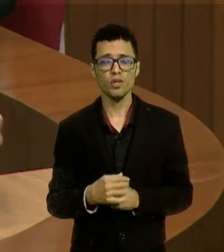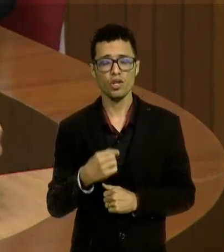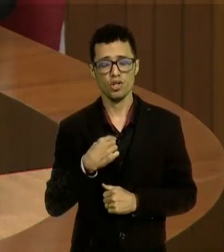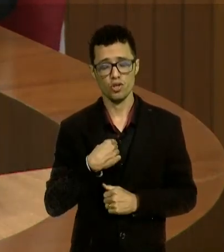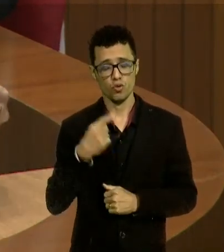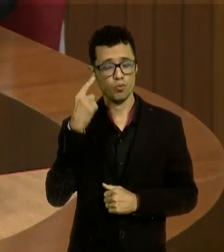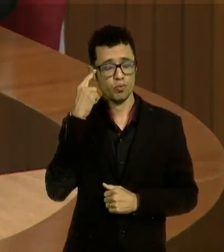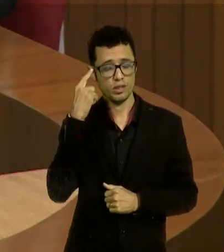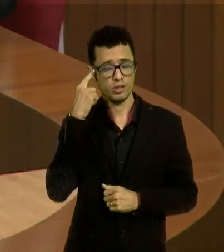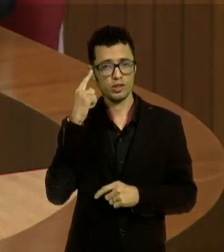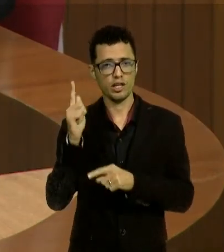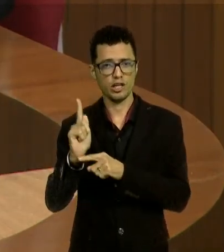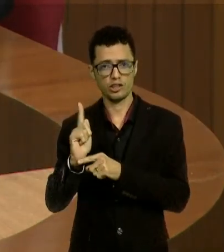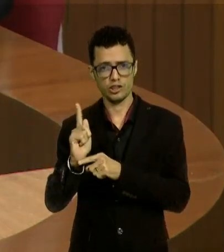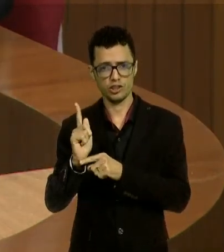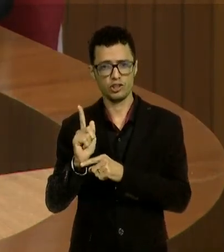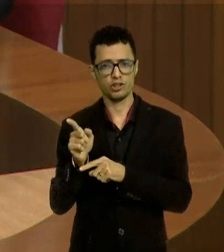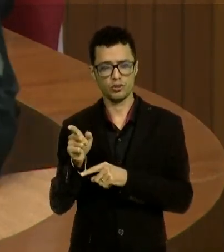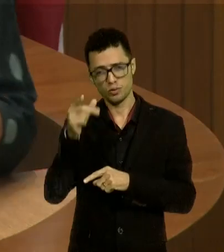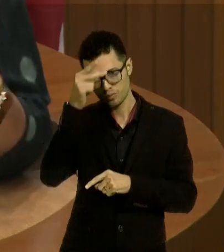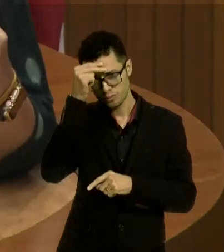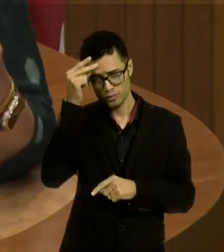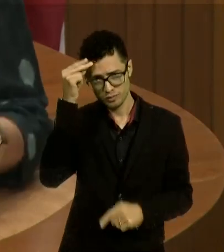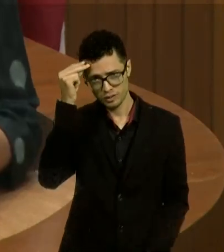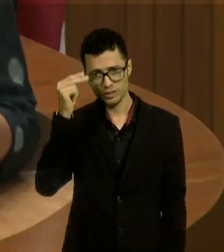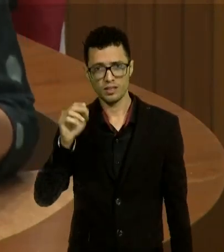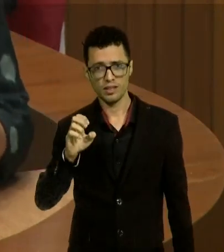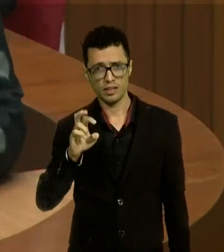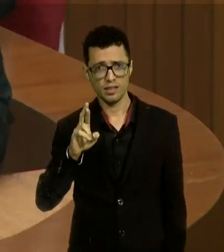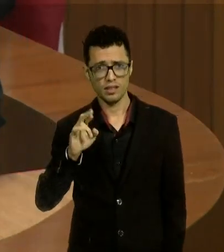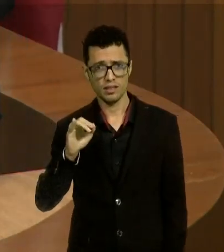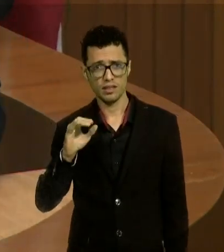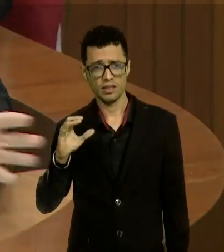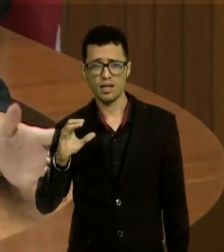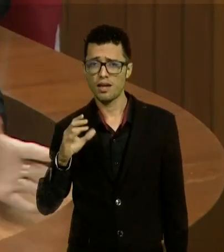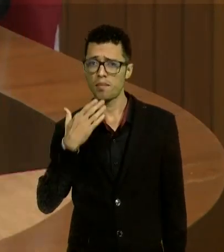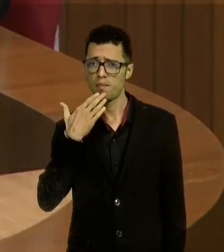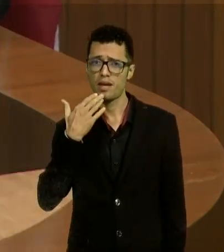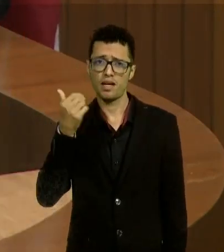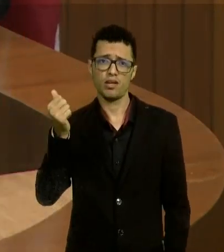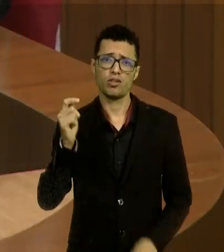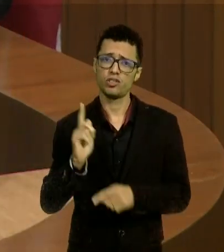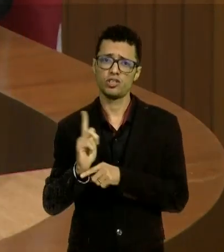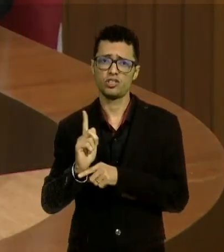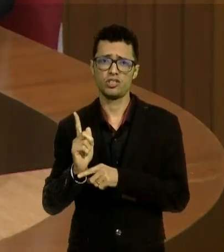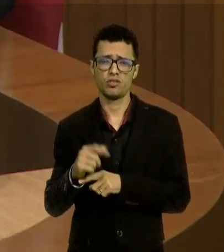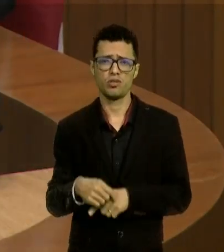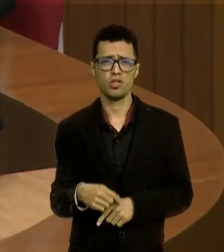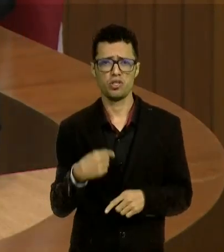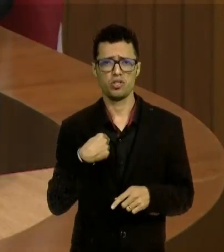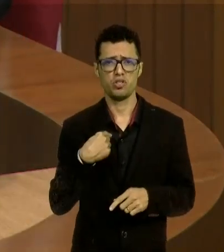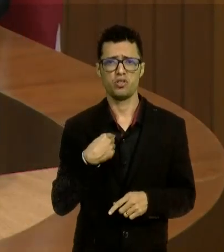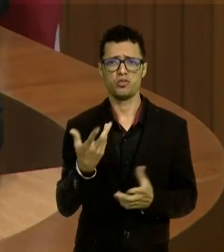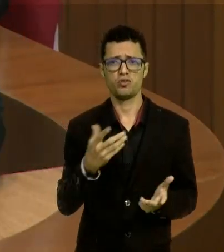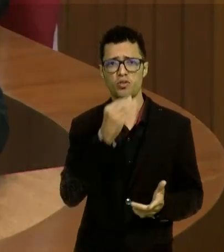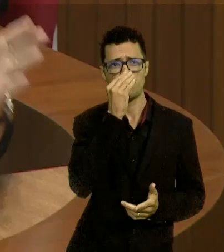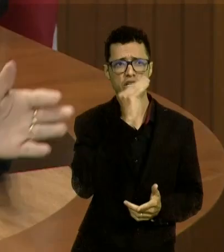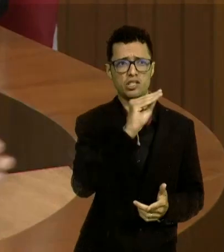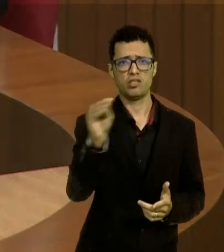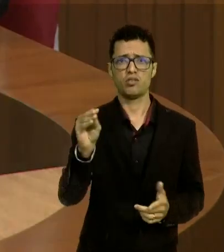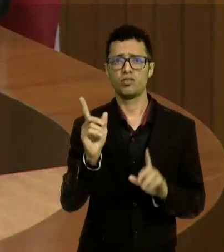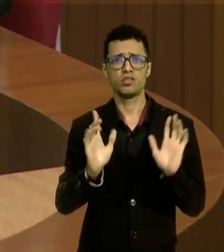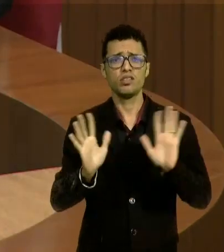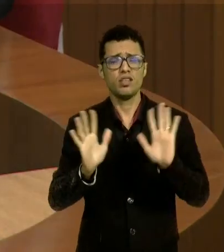a gestão Dr. Eric e Celso Henrique a melhor gestão, não estou desmerecendo ninguém, que teve